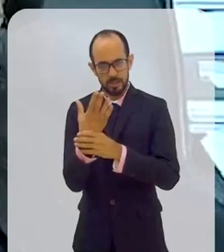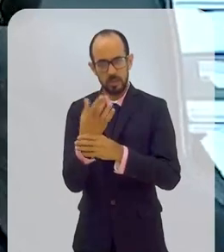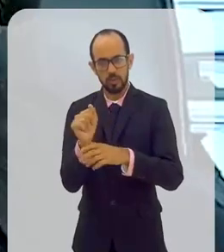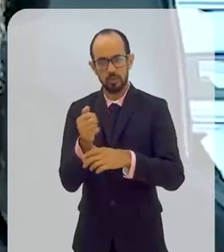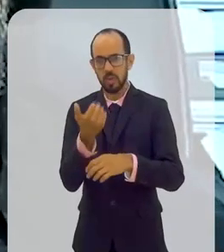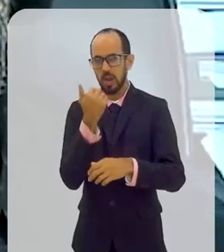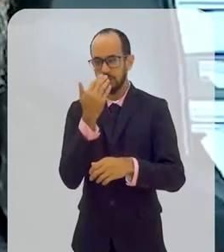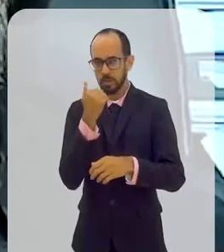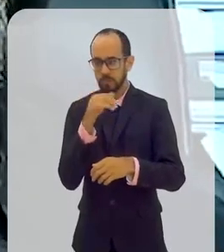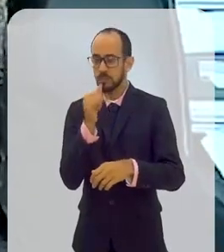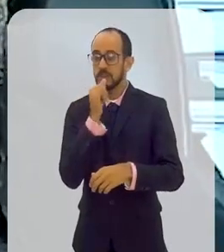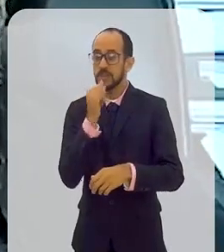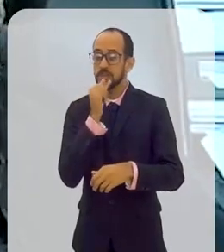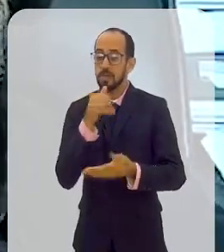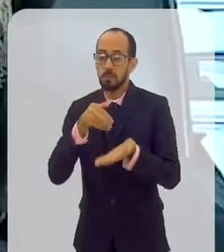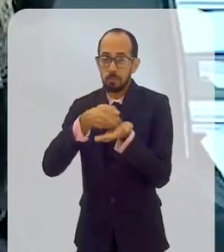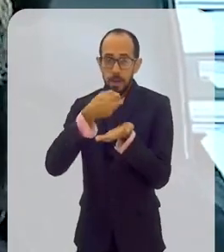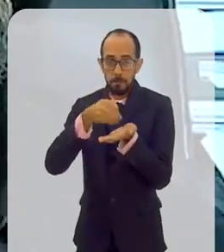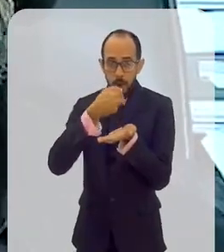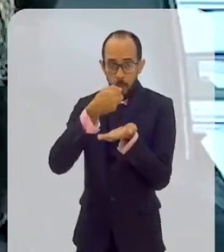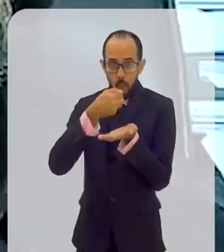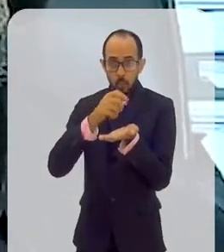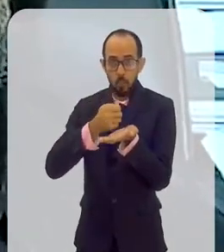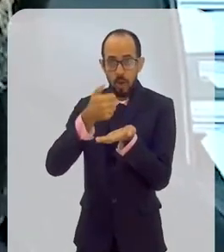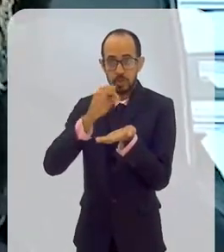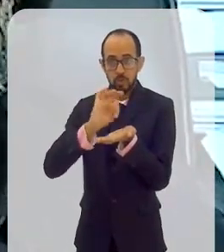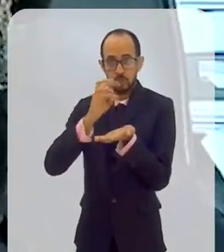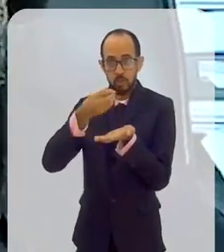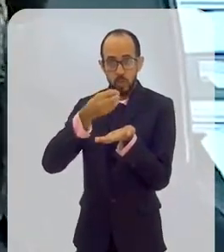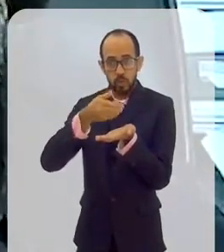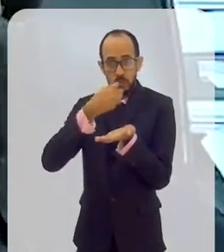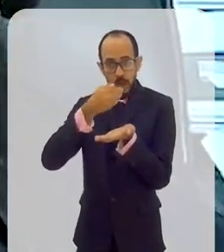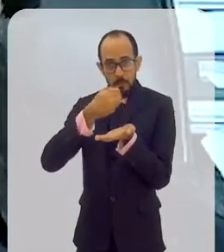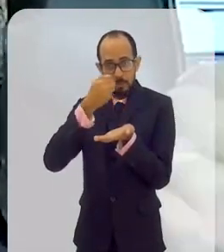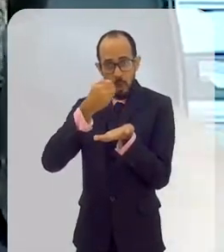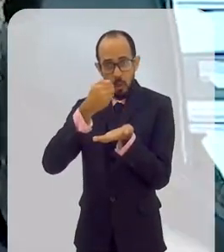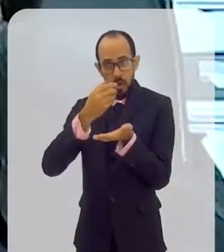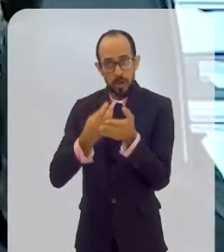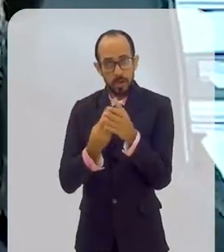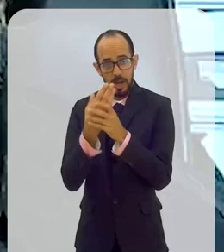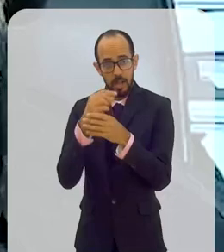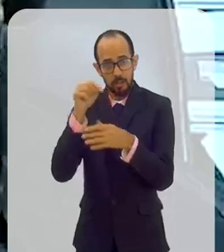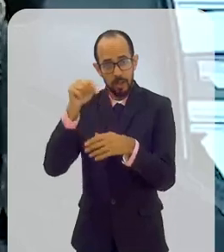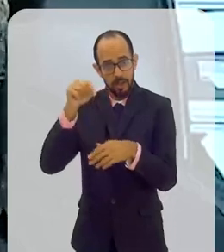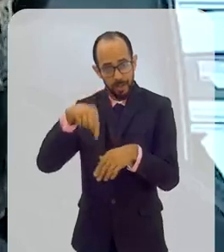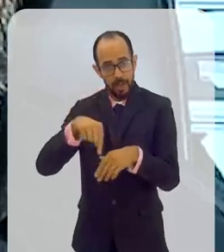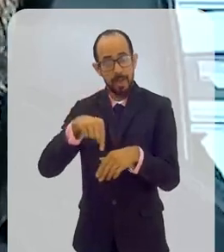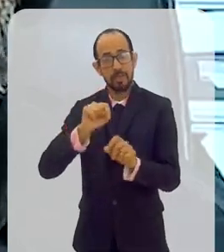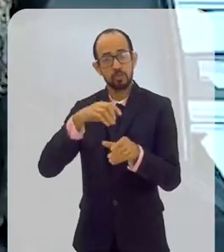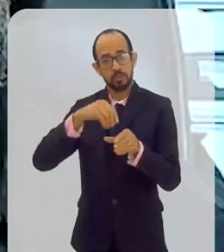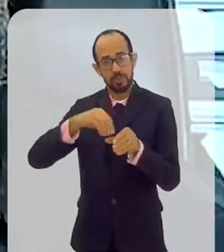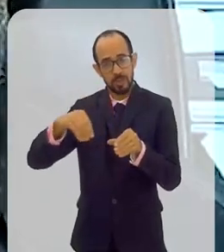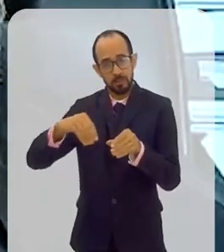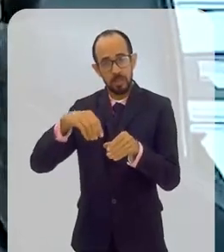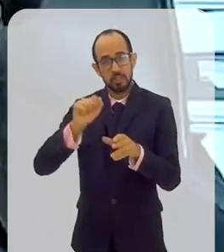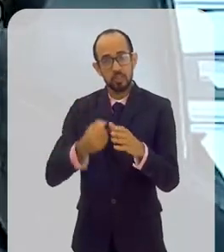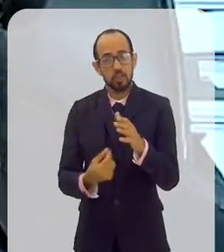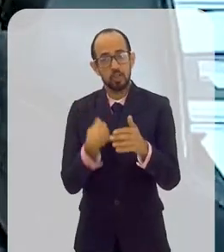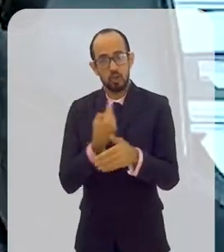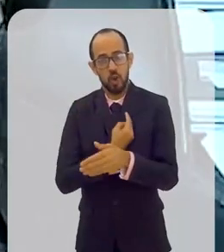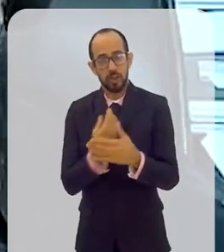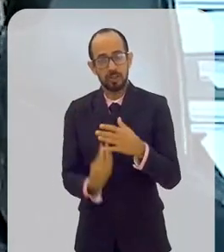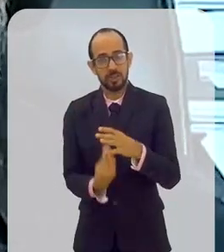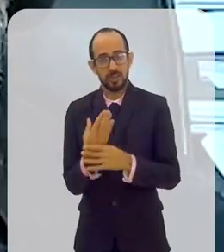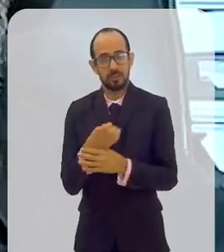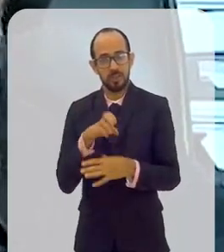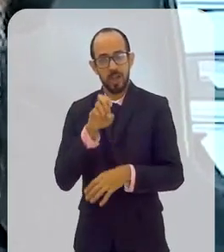por exemplo, mamão. Quase todo mamão que é exportado no Brasil é produzido a partir de uma semente da UENF, uma